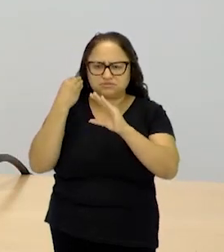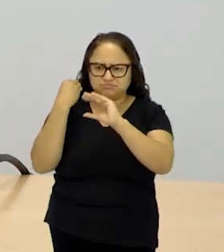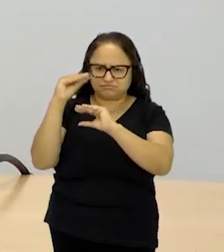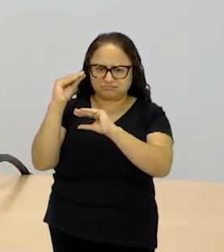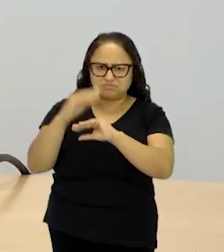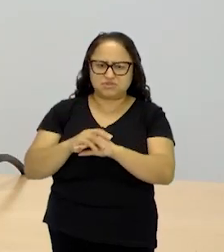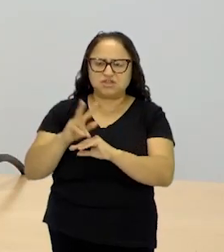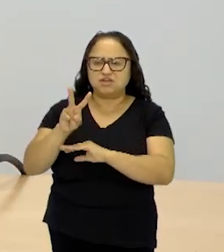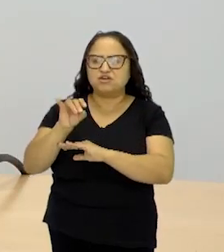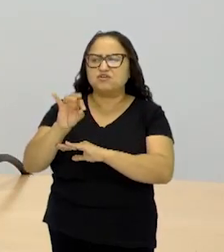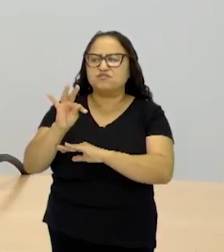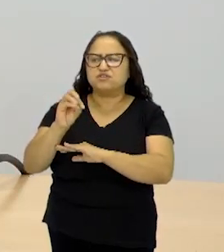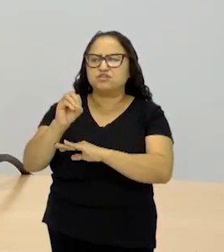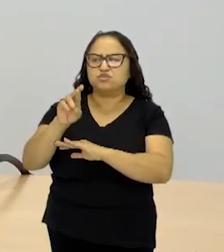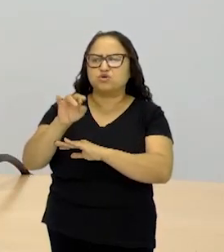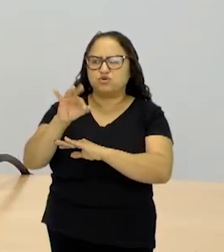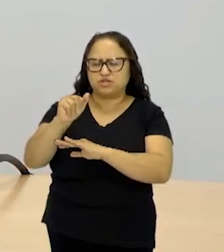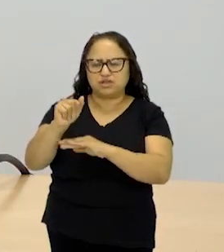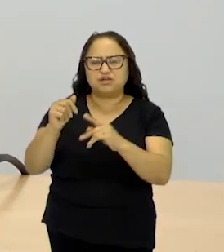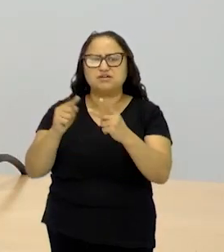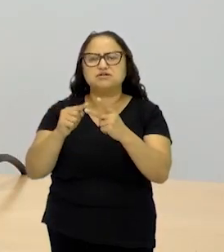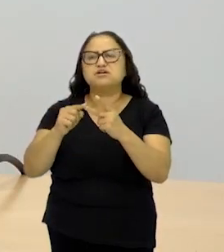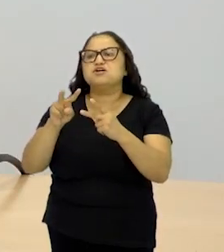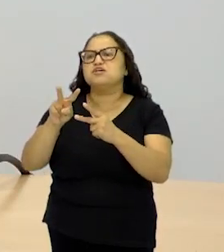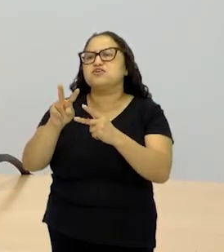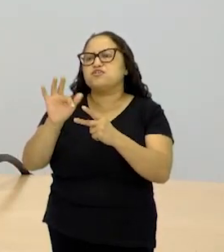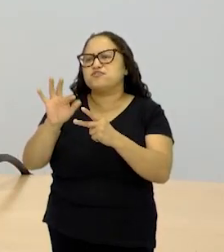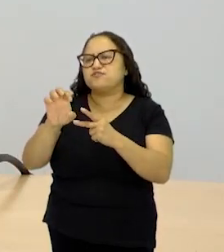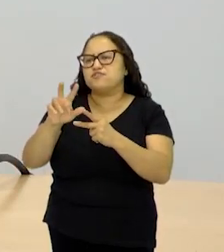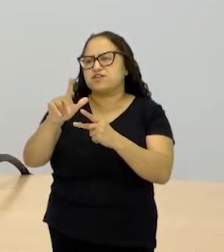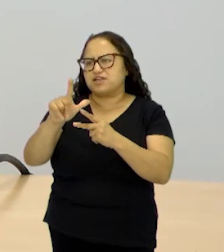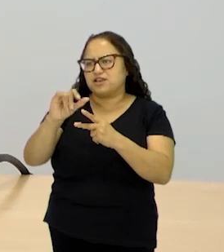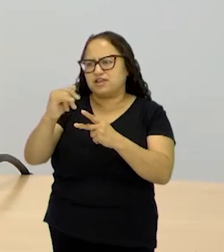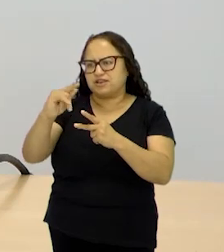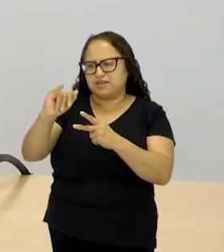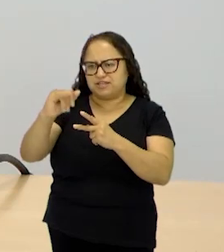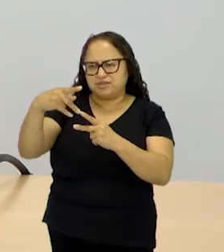Vitória, muito obrigada. Felipe, obrigada. Vitinho, passo para você, Vitória.